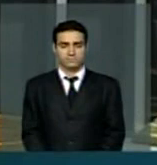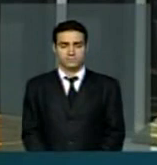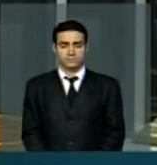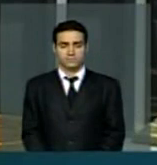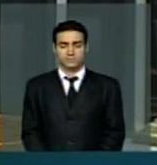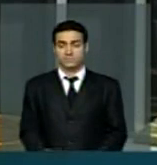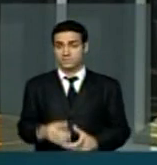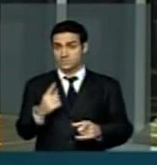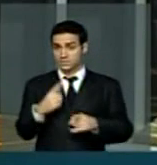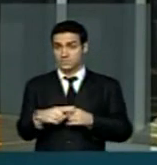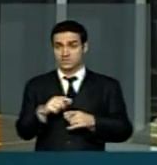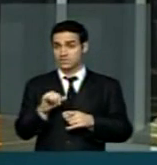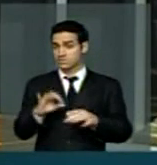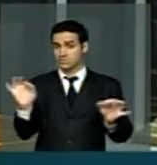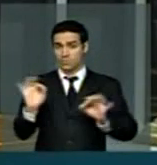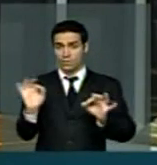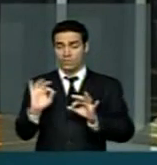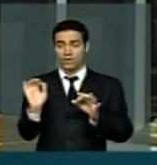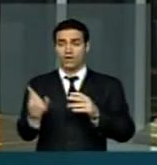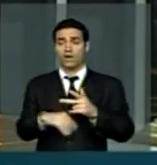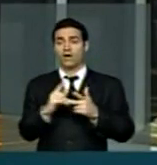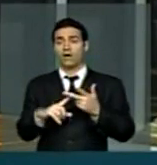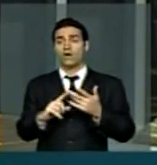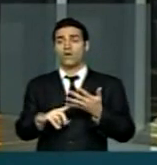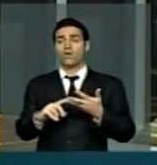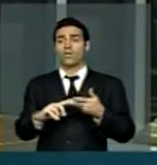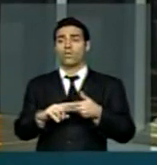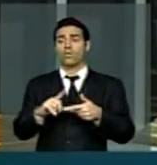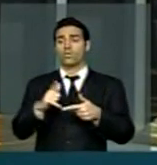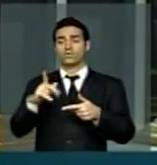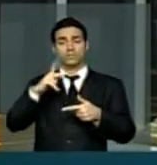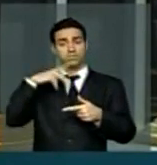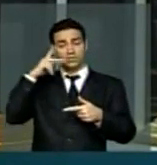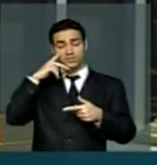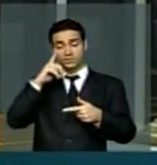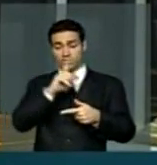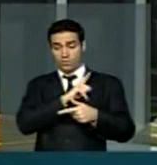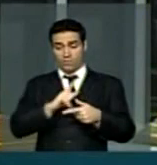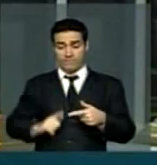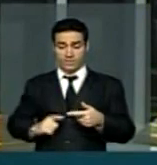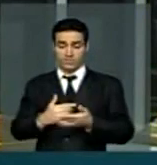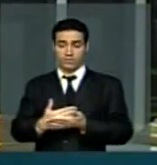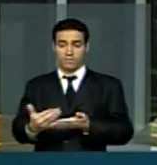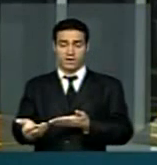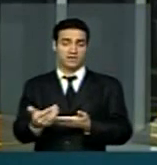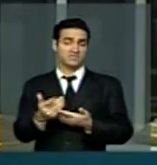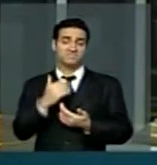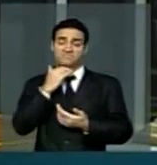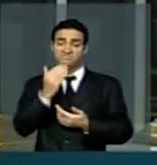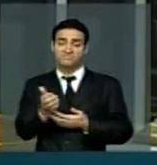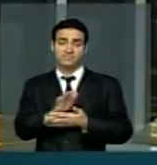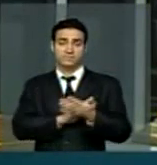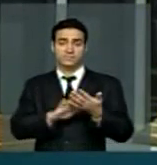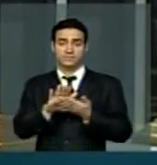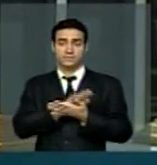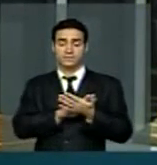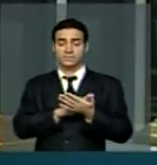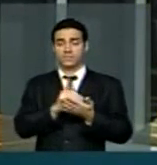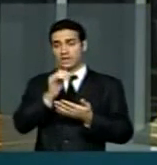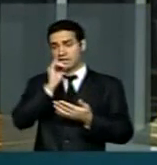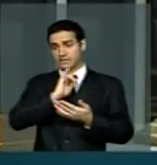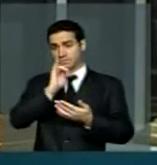Porque senão as outras políticas que o governo coloca em prática, elas não rendem. Ou seja, coloca energia